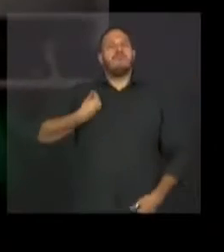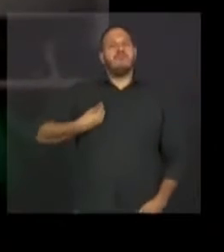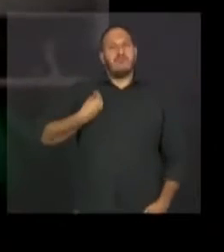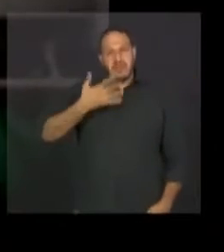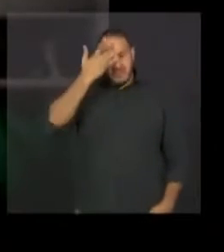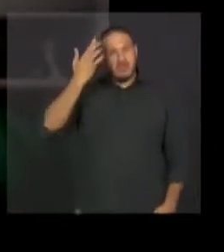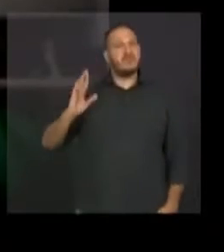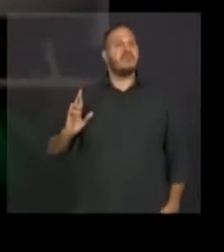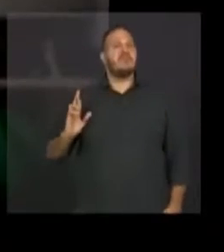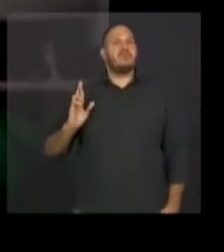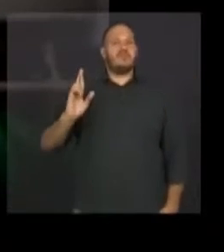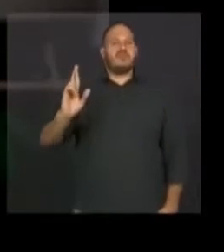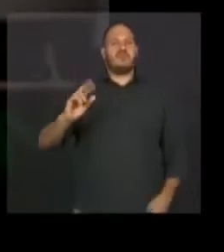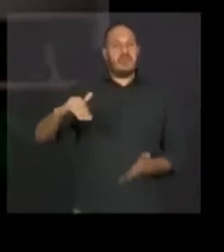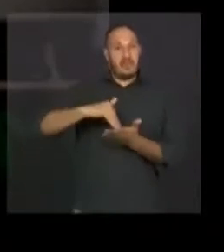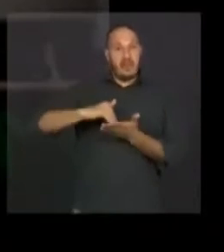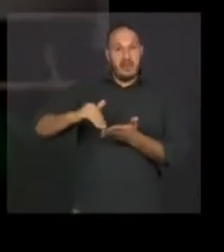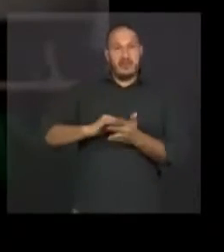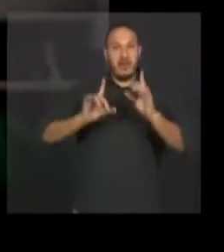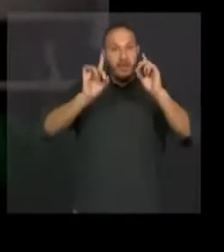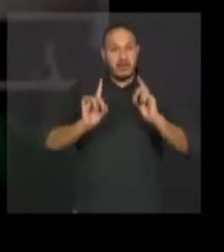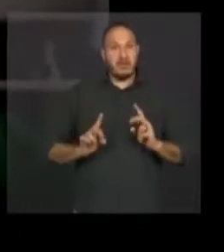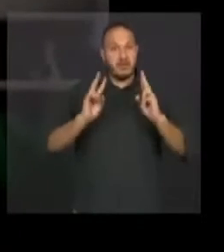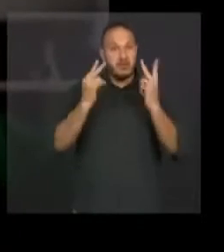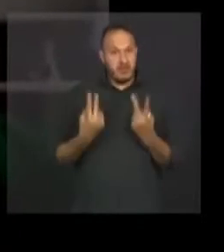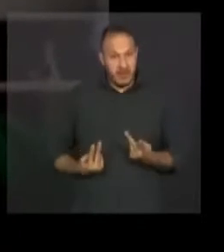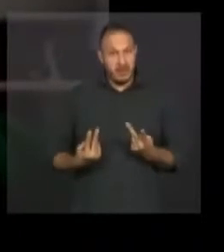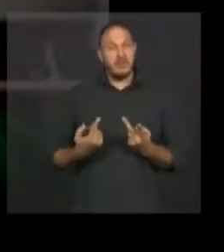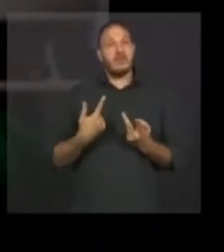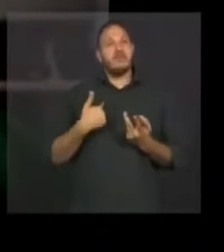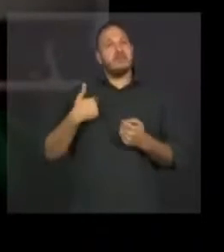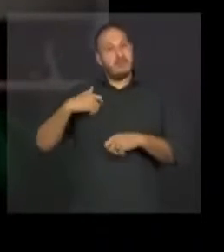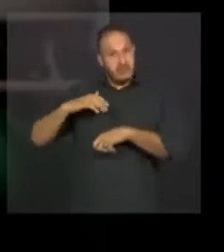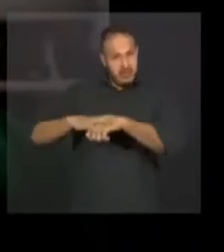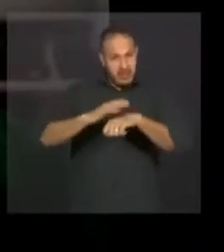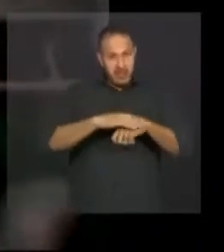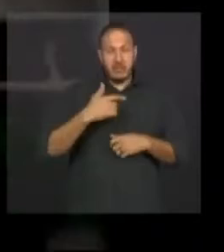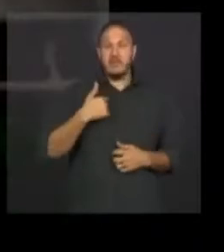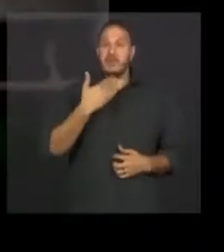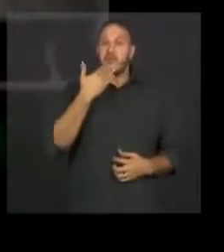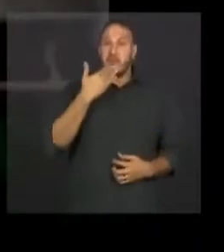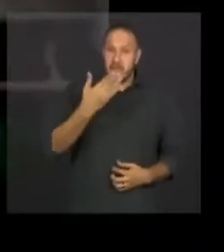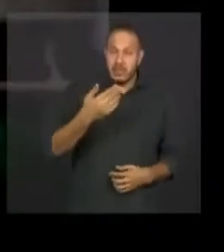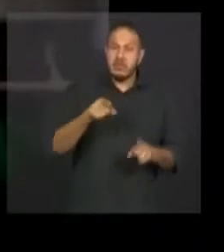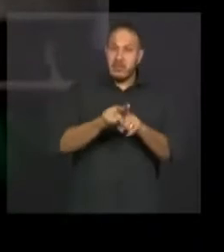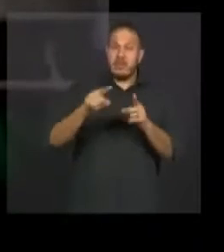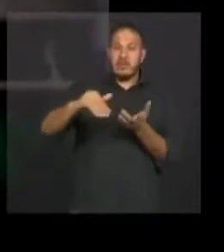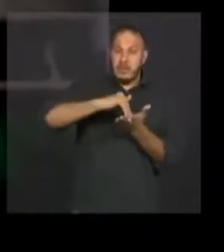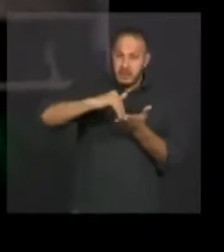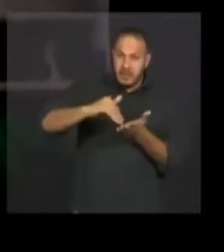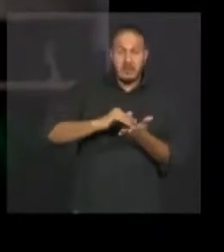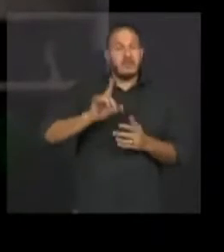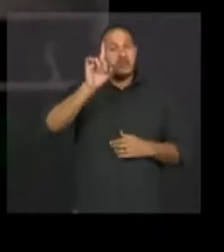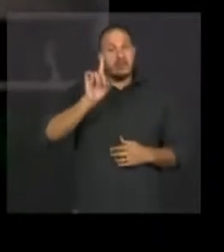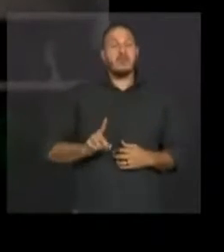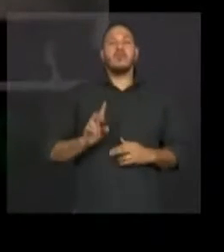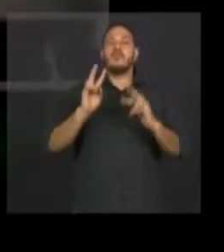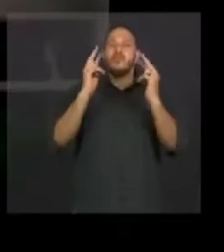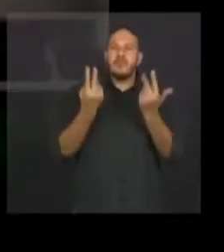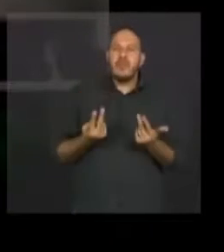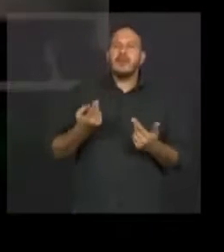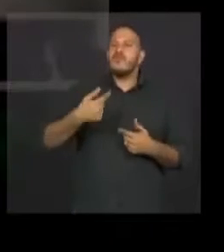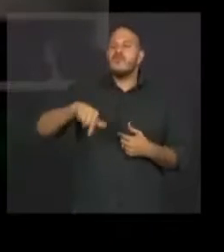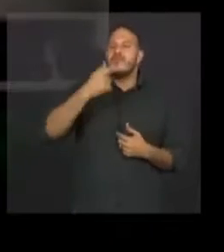representante da Secretaria de Direitos Humanos, quando eu solicitei que a Secretaria de Direitos Humanos, que não é